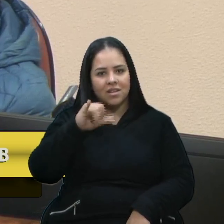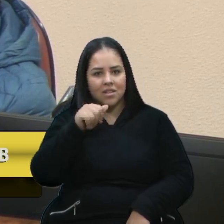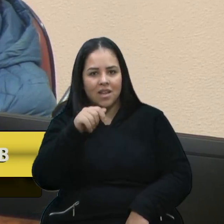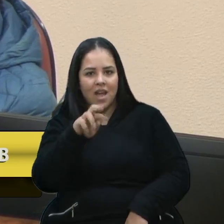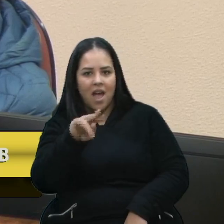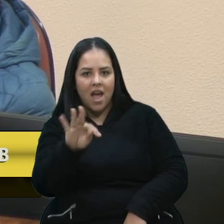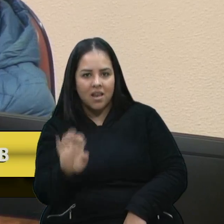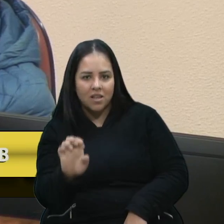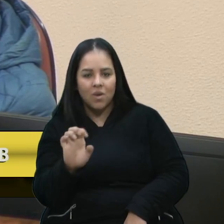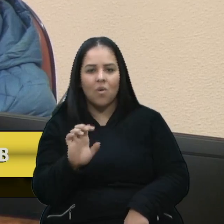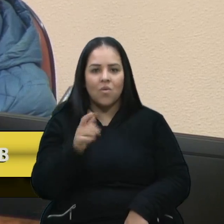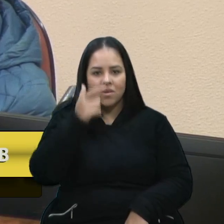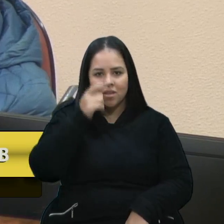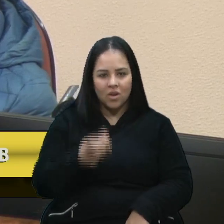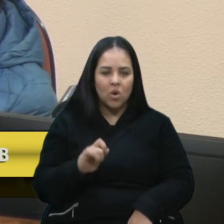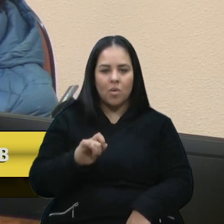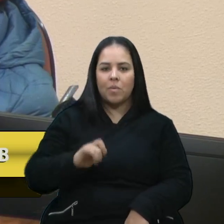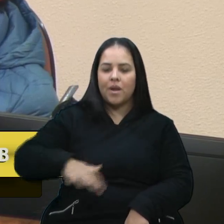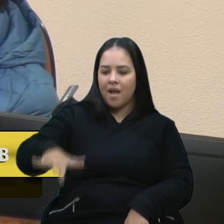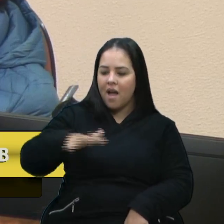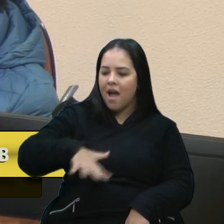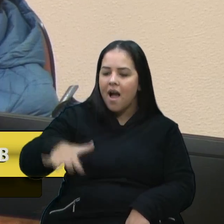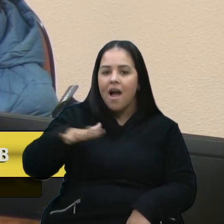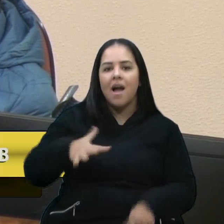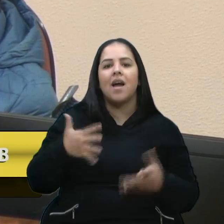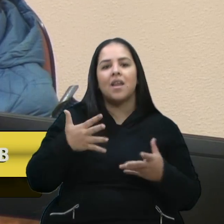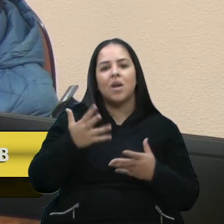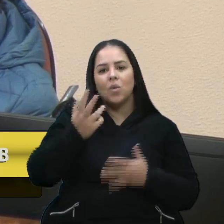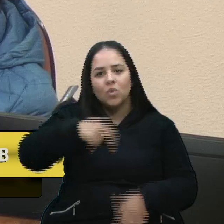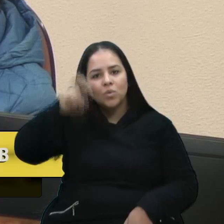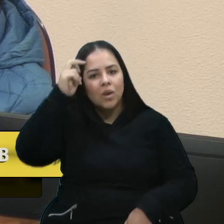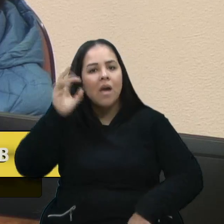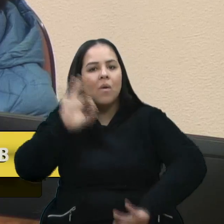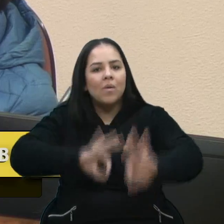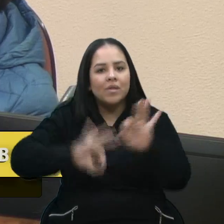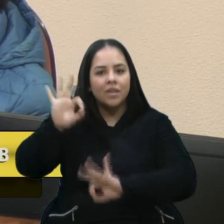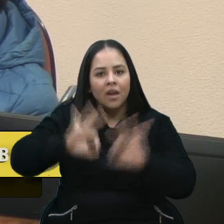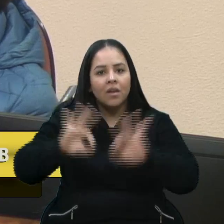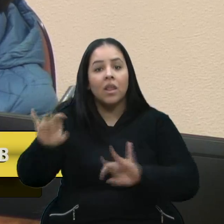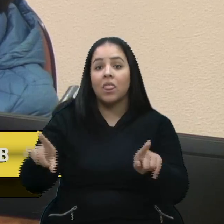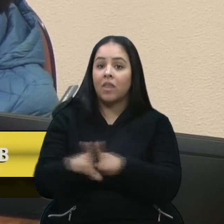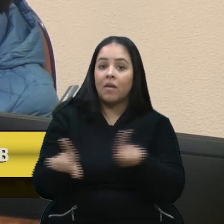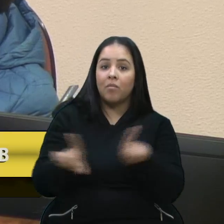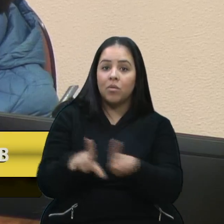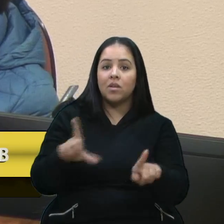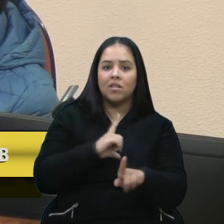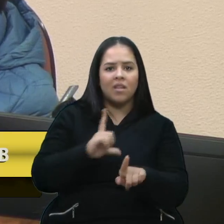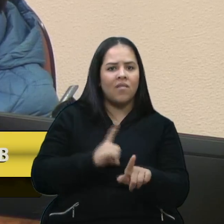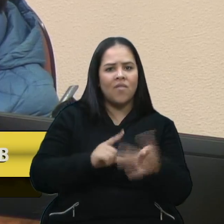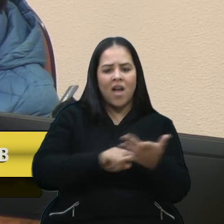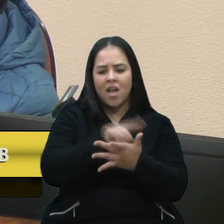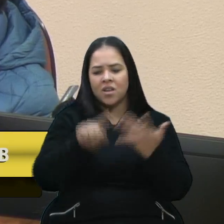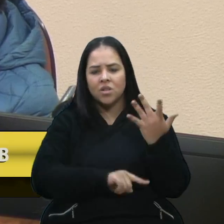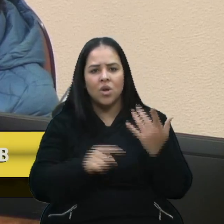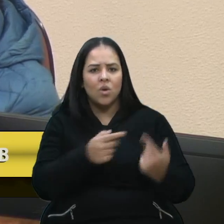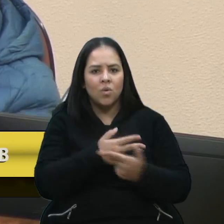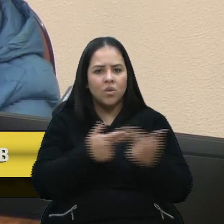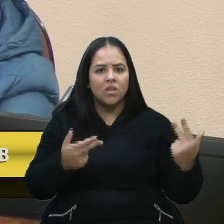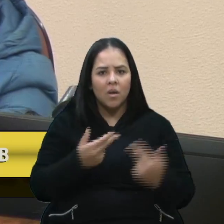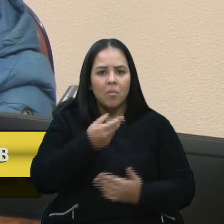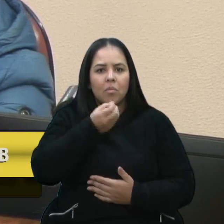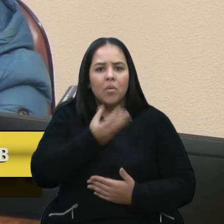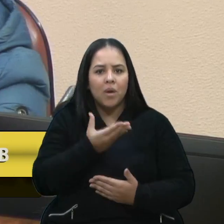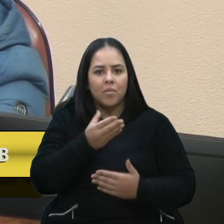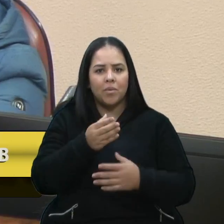se organizasse em muitos setores, e além de tudo isso, o Financiarte tem contrapartidas para o município, né, que é a utilização de quem